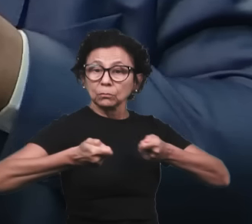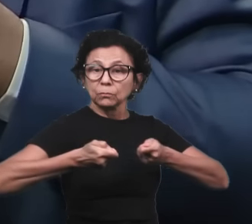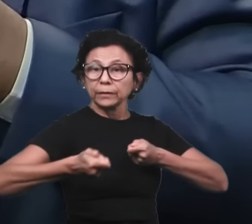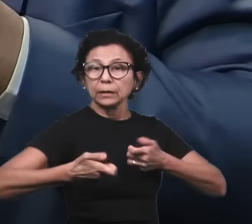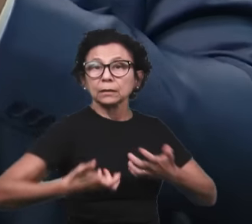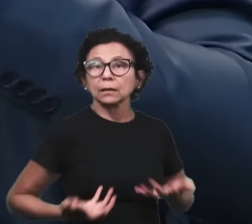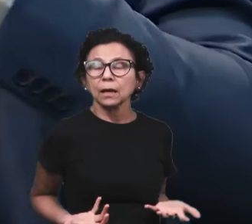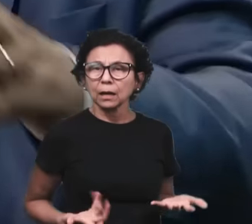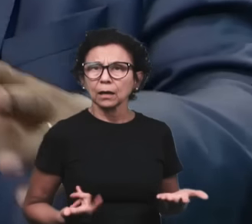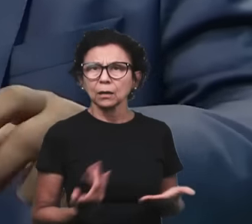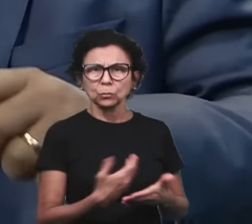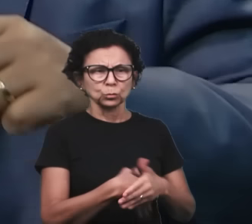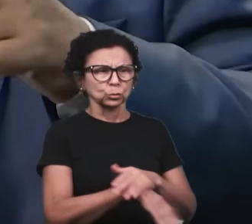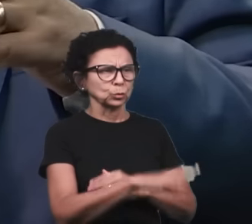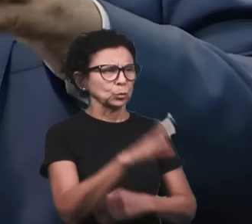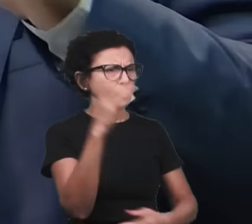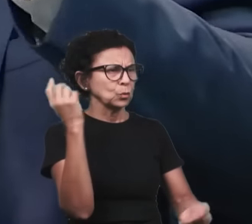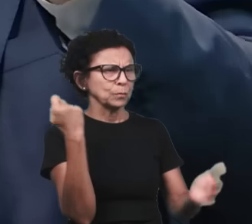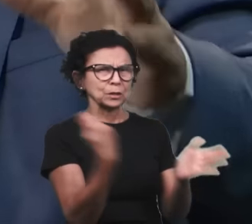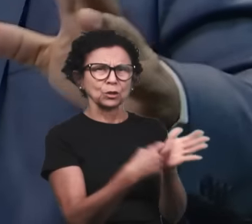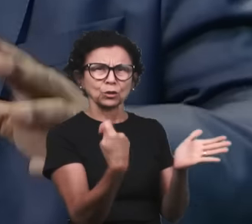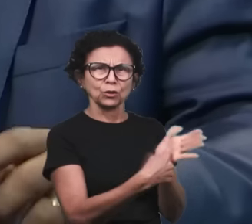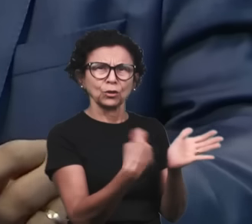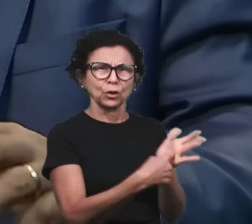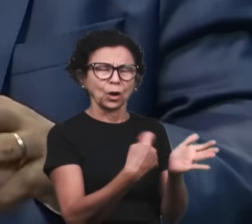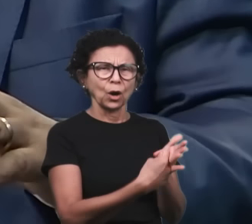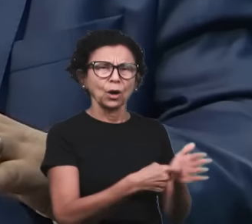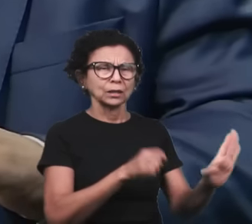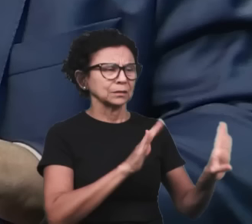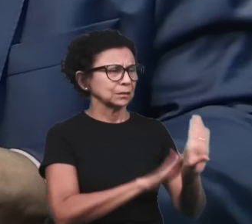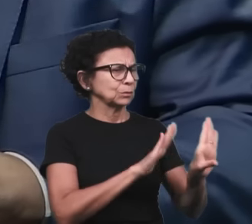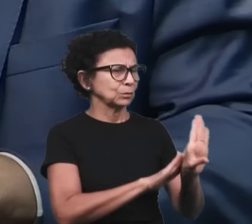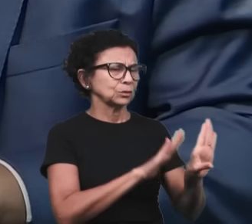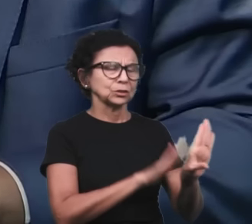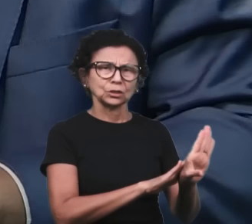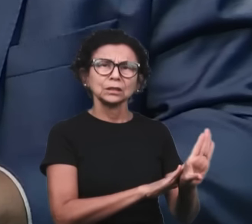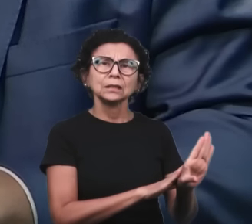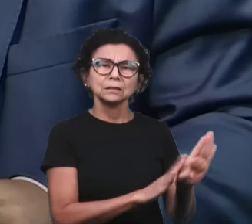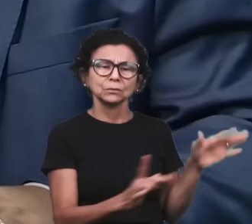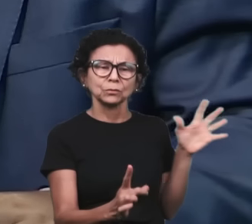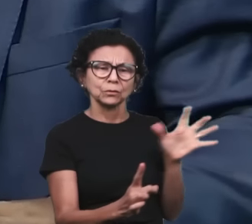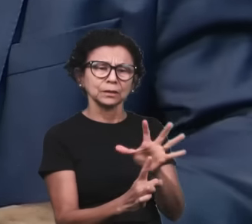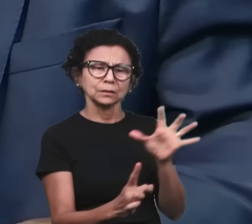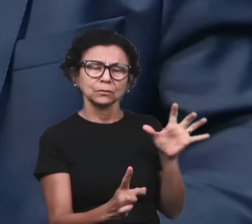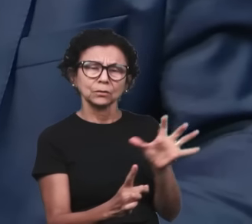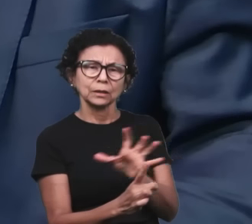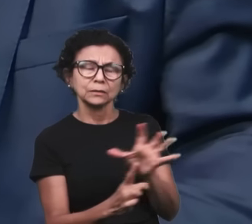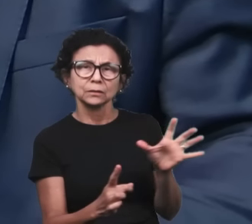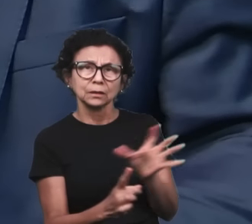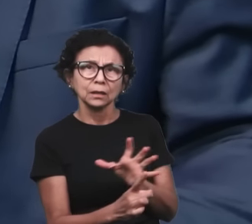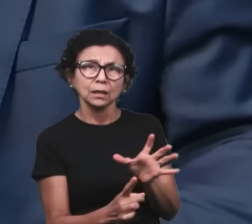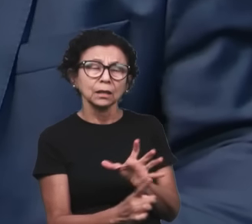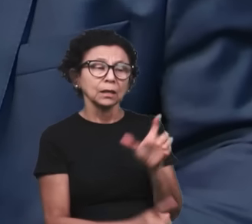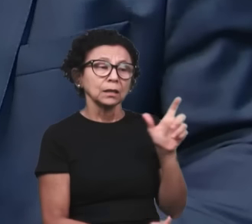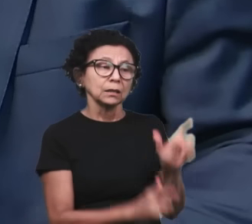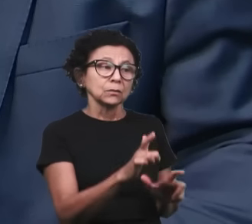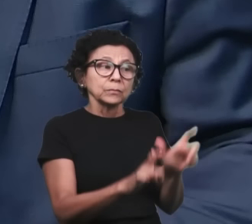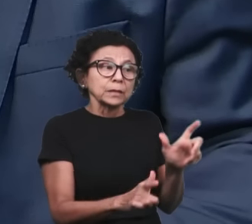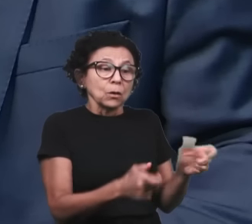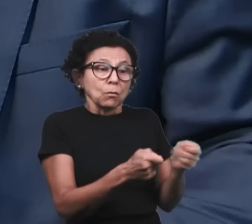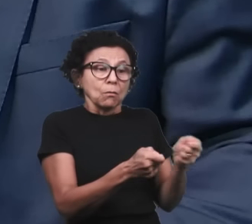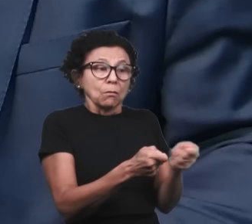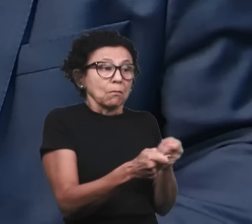Pelos costumes, por droga, por tantas coisas, por ideologias e tudo, nós estamos vendo os homens